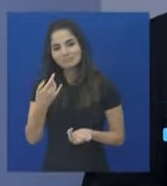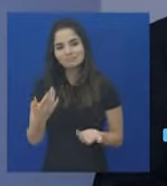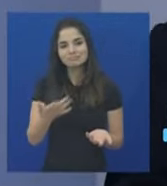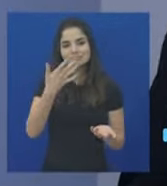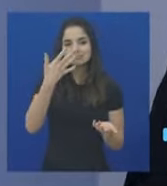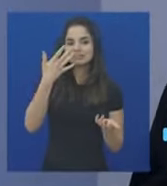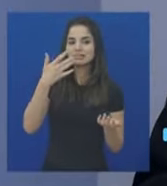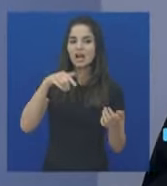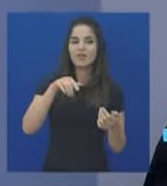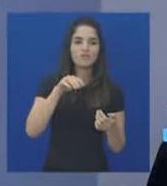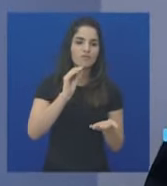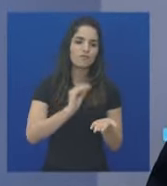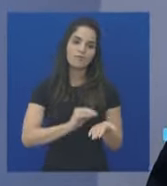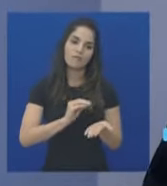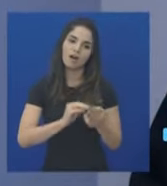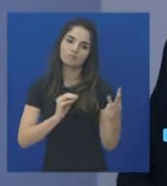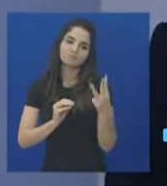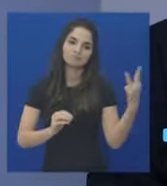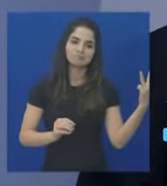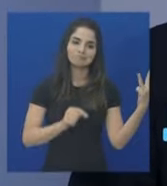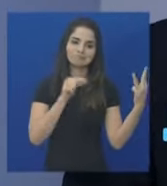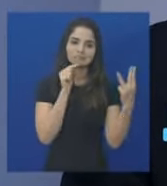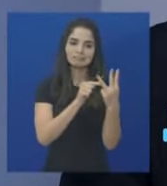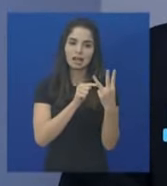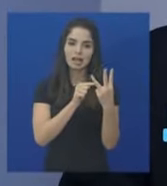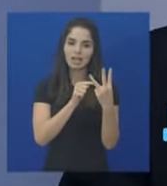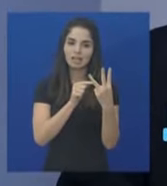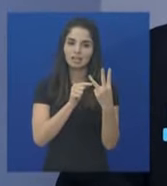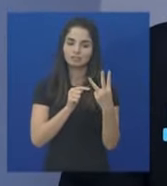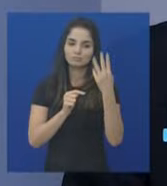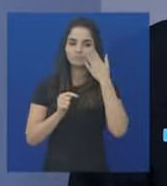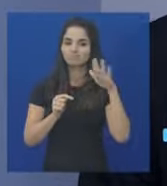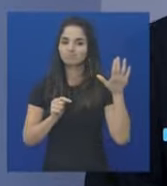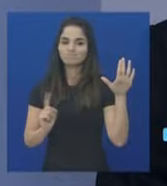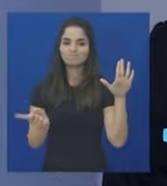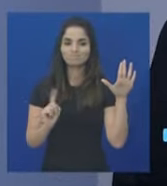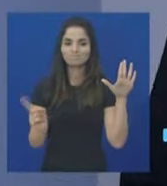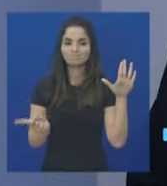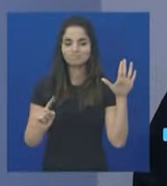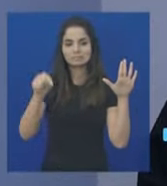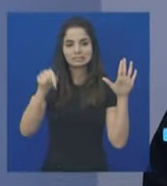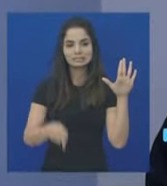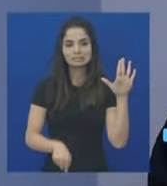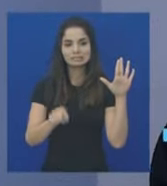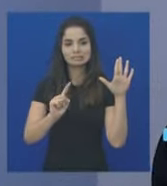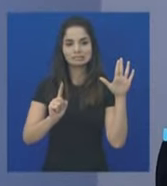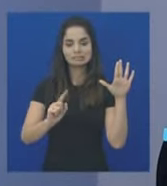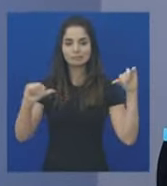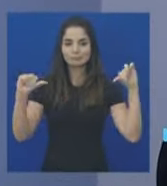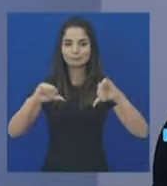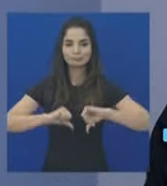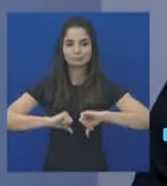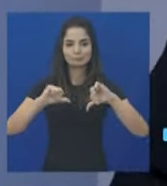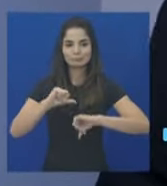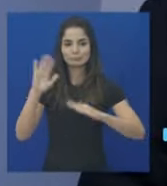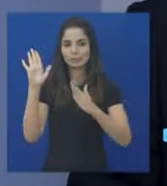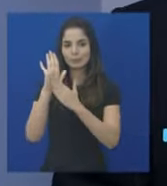conta da regra, dos outros três candidatos que disputam a prefeitura. Essa ausência empobrece a democracia.